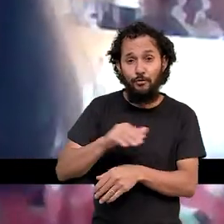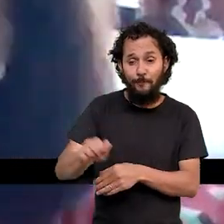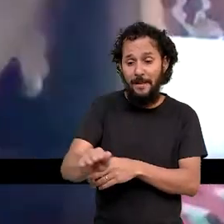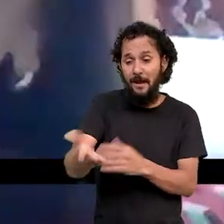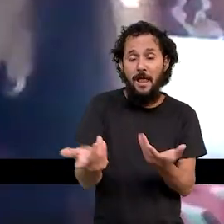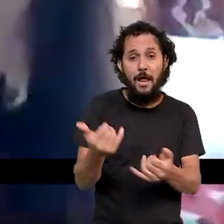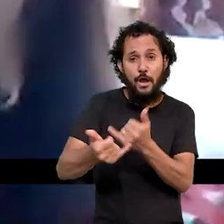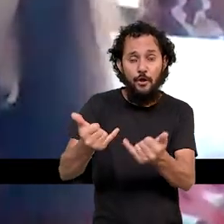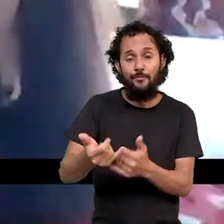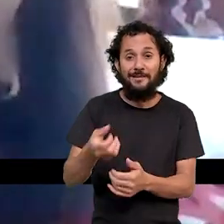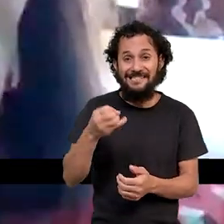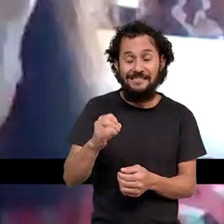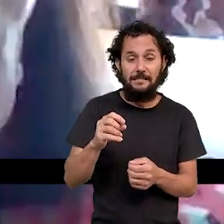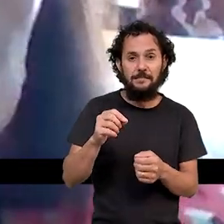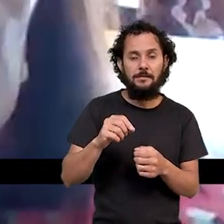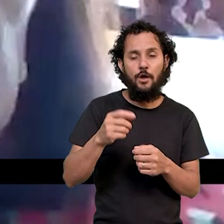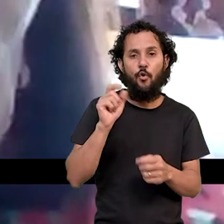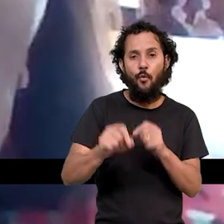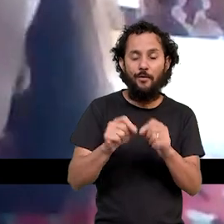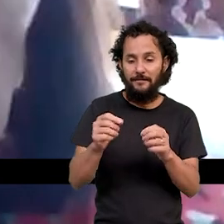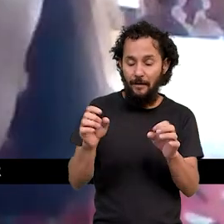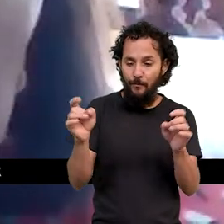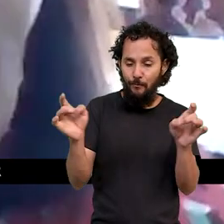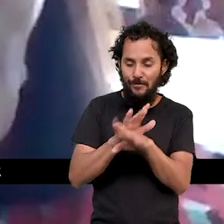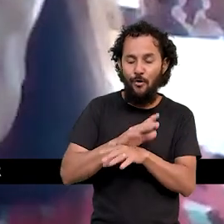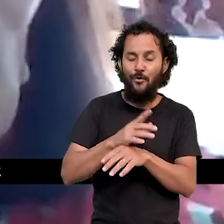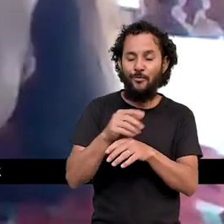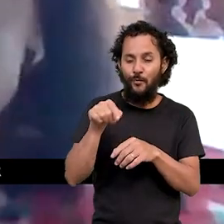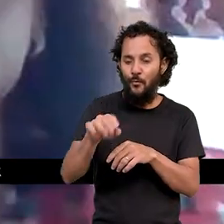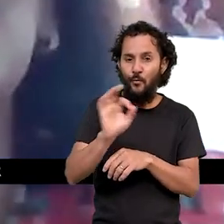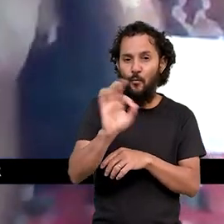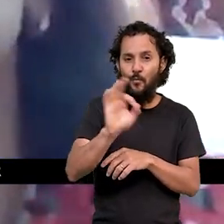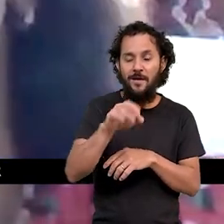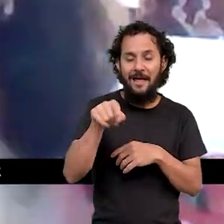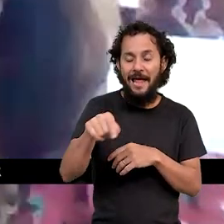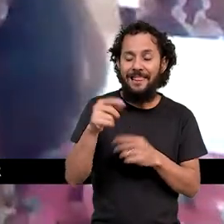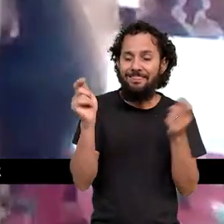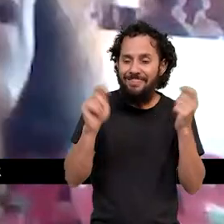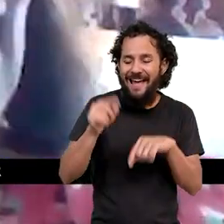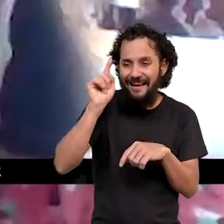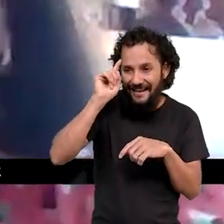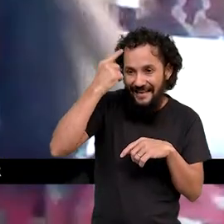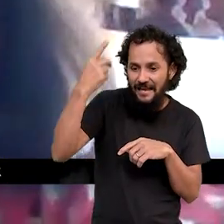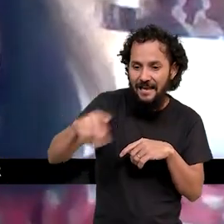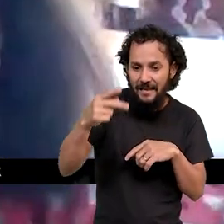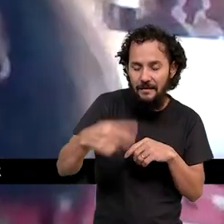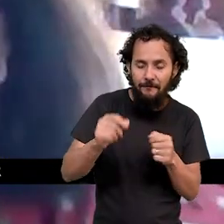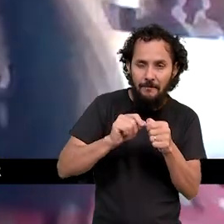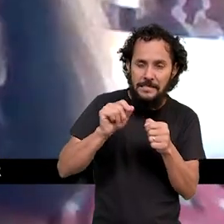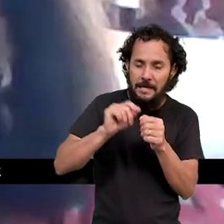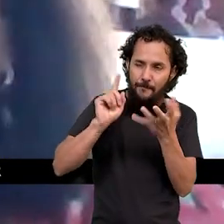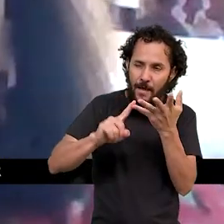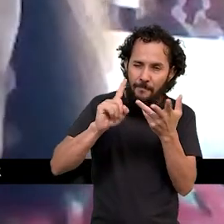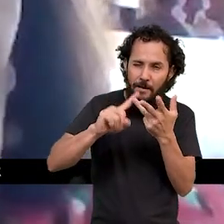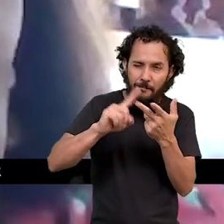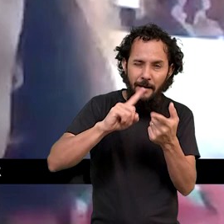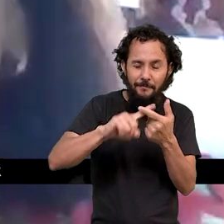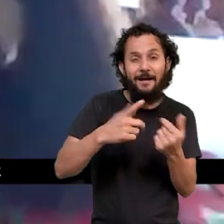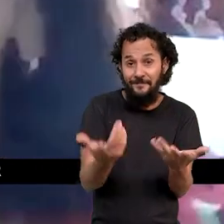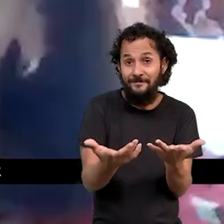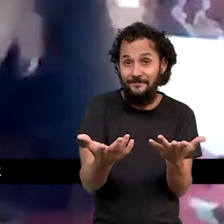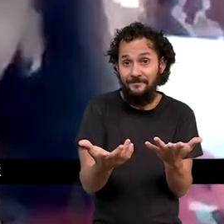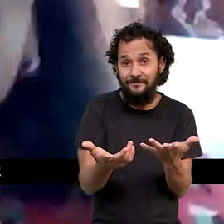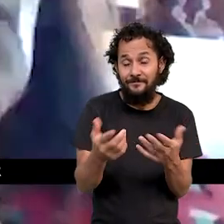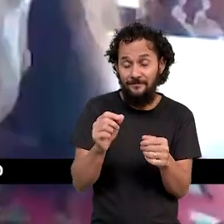objeto. E quando você dá objetos não estruturados, brinquedos não estruturados, ela tem possibilidade de elaborar N brinquedos